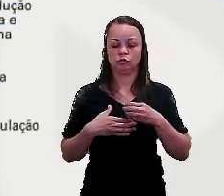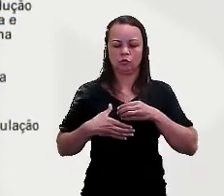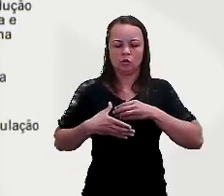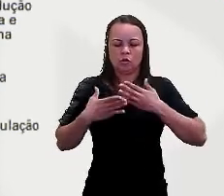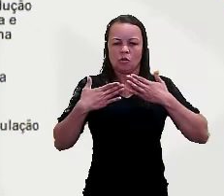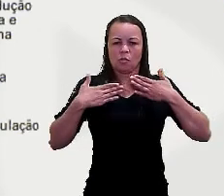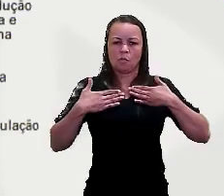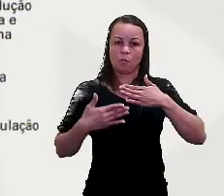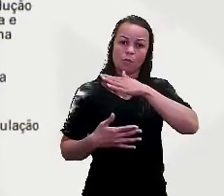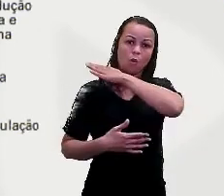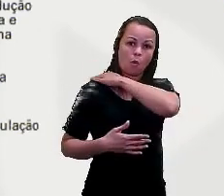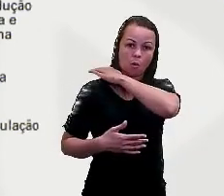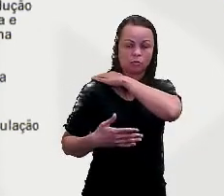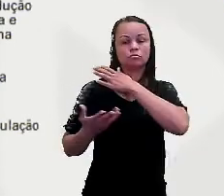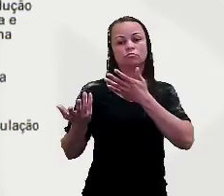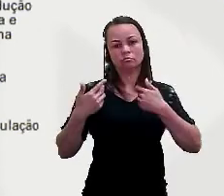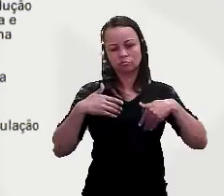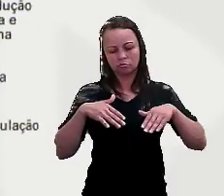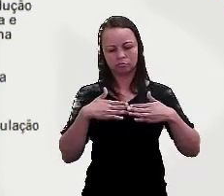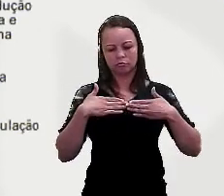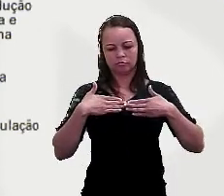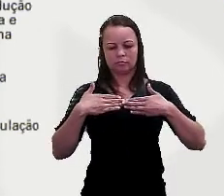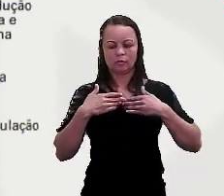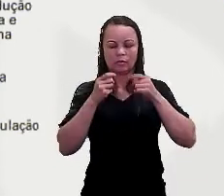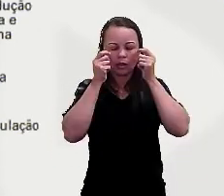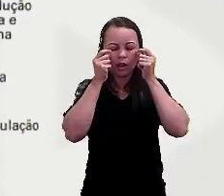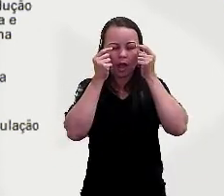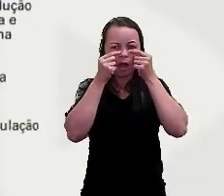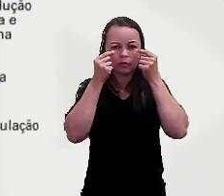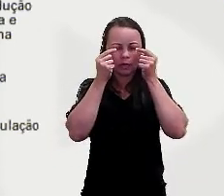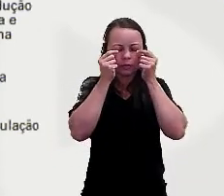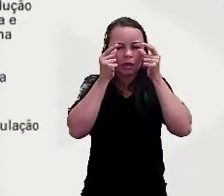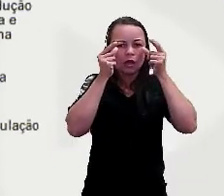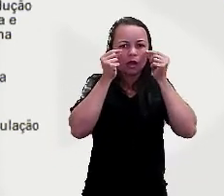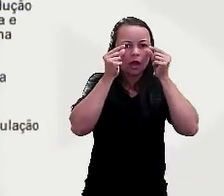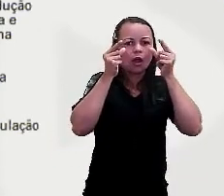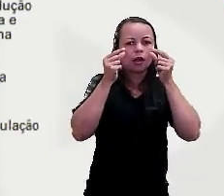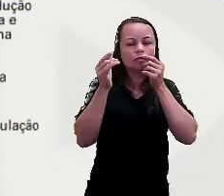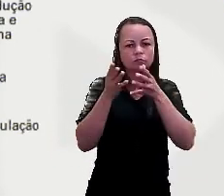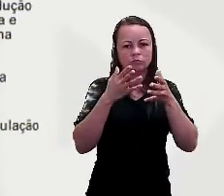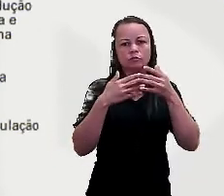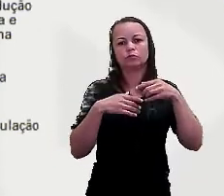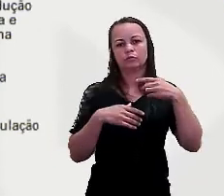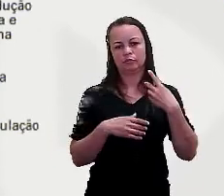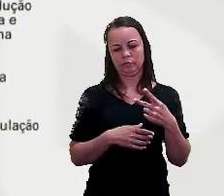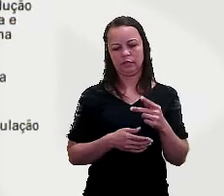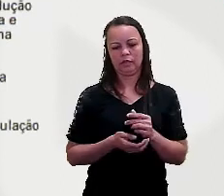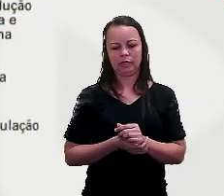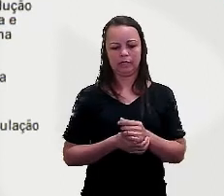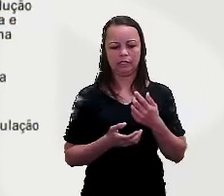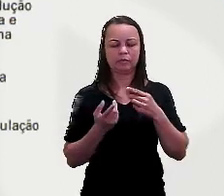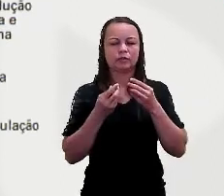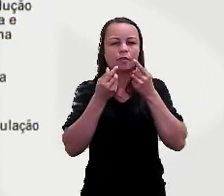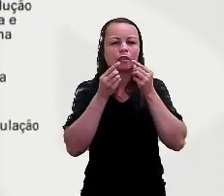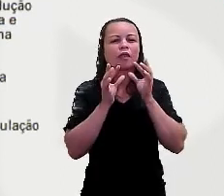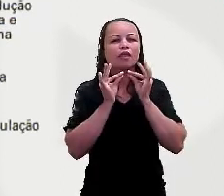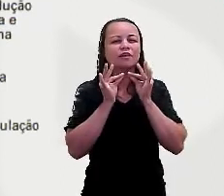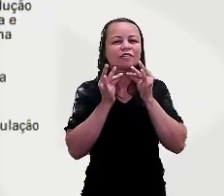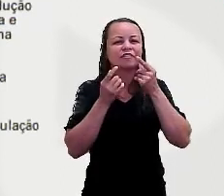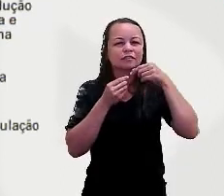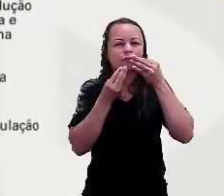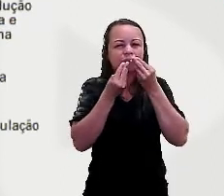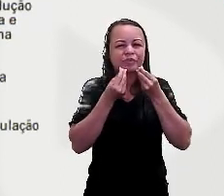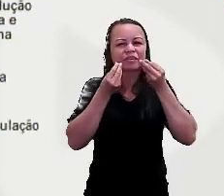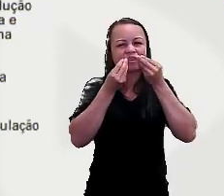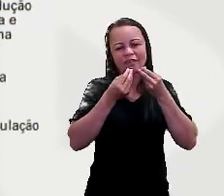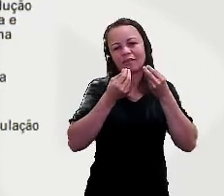dos batimentos cardíacos, ó, dilatação pupilar, dilatação da tua pupila, inibição da salivação. Isso tem a ver com